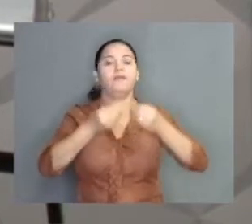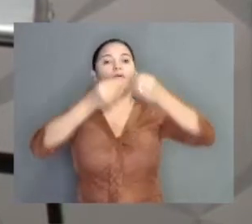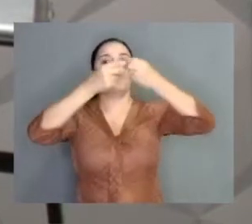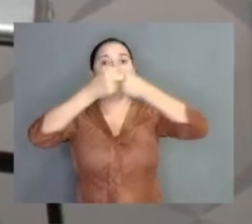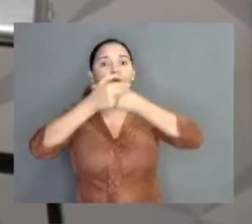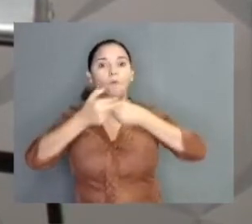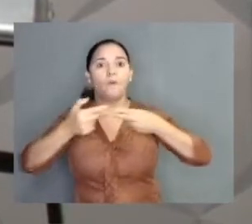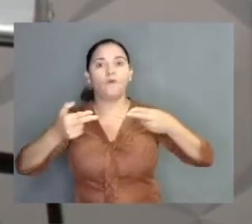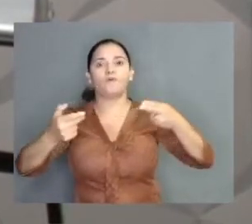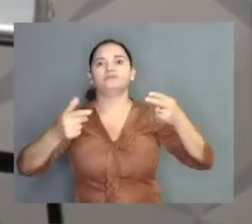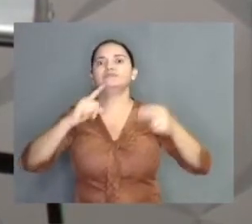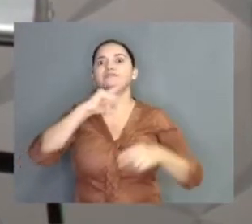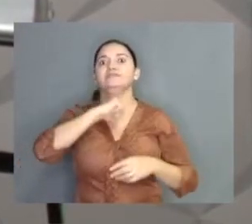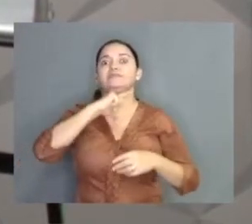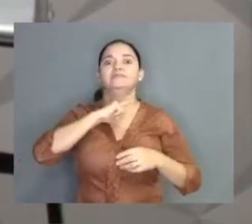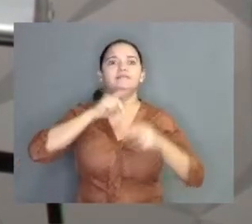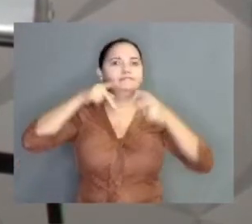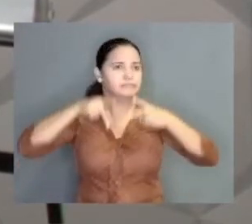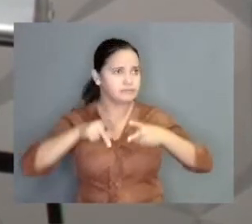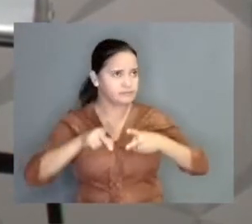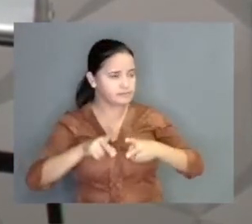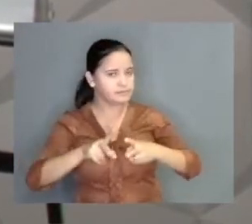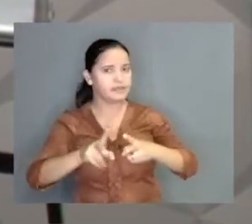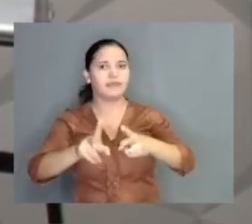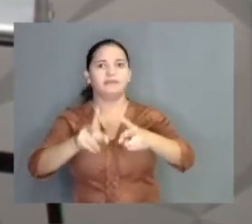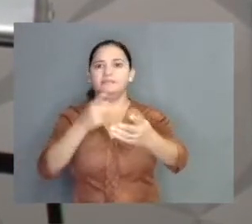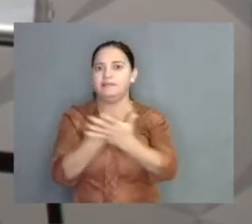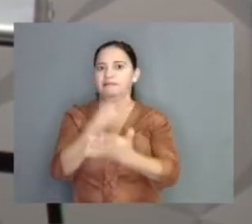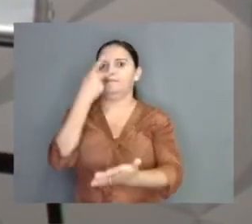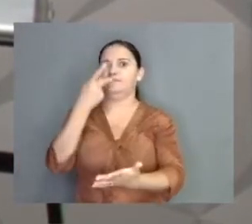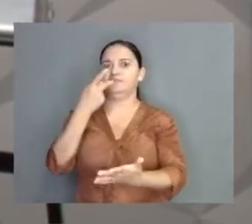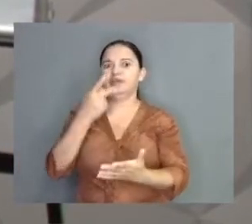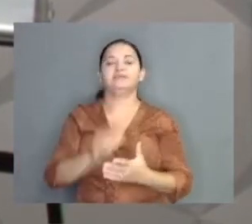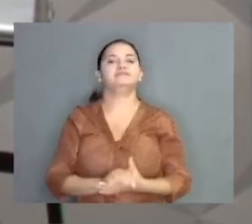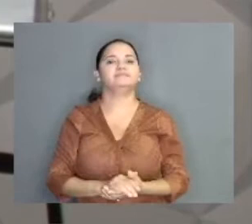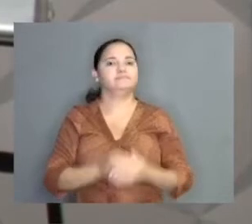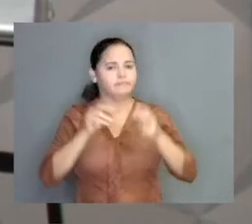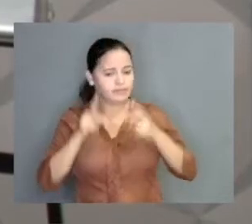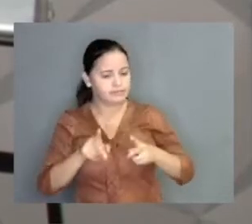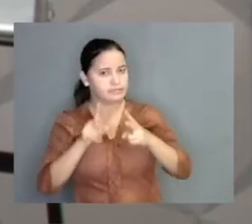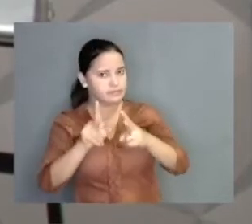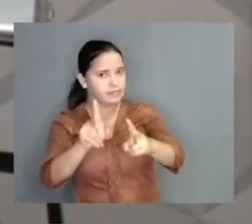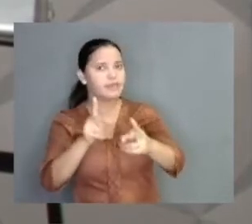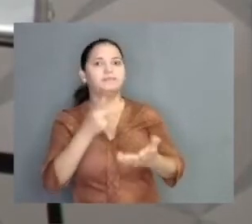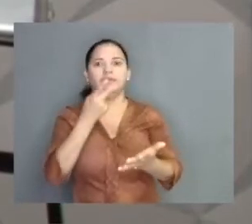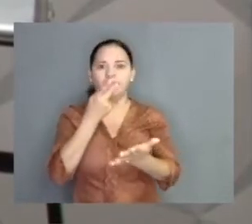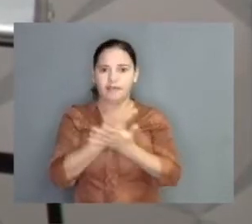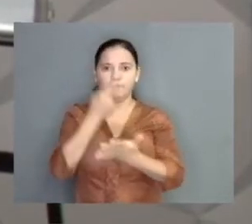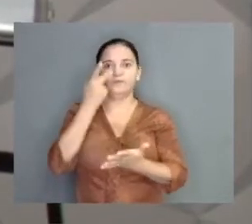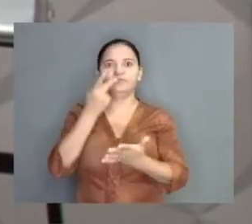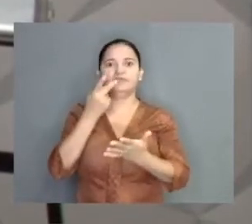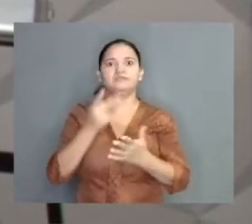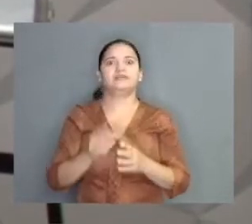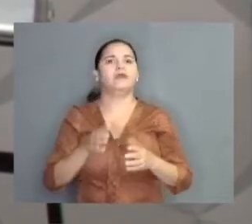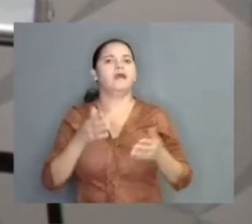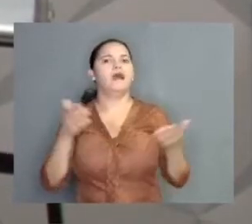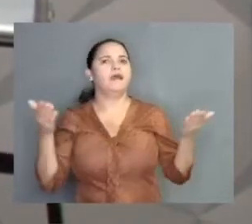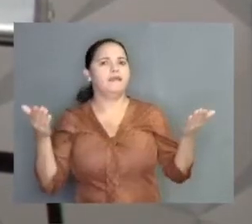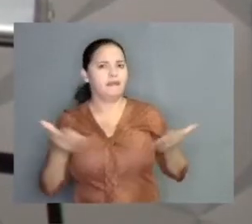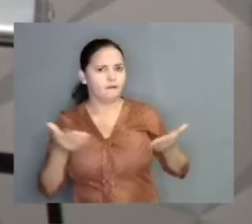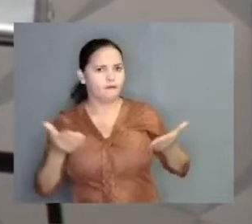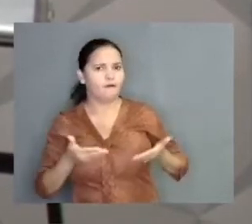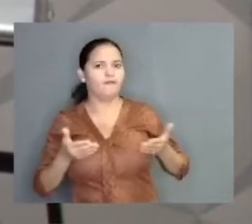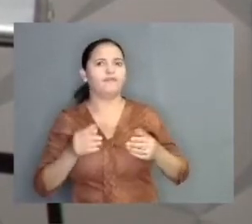que sempre acontecem. Então, como eu sei que aquilo sempre vai acontecer, eu determino aquilo,